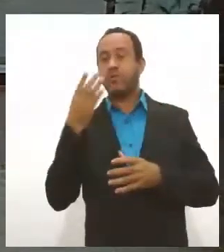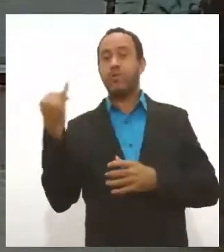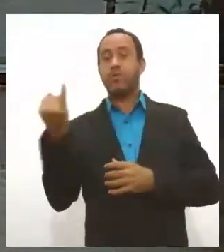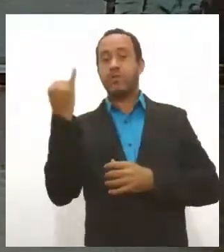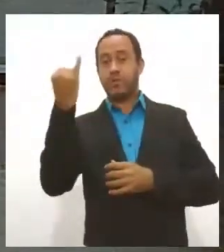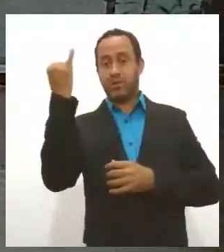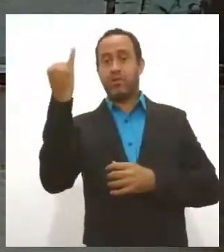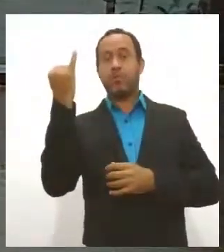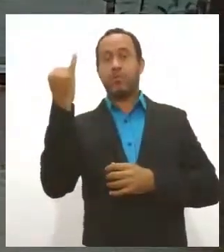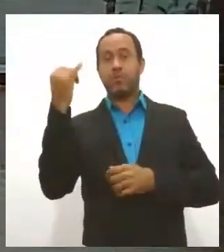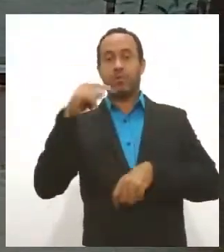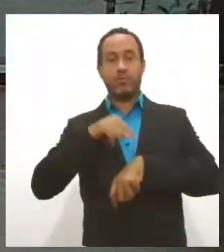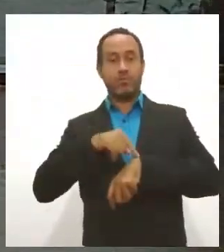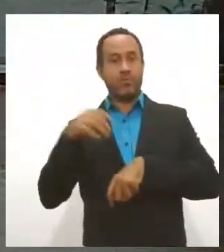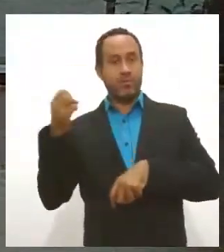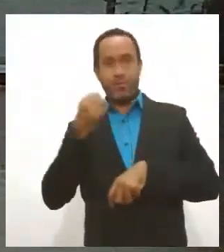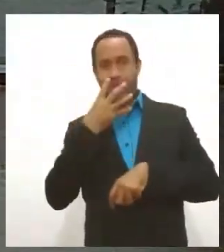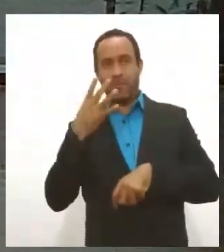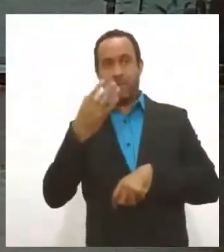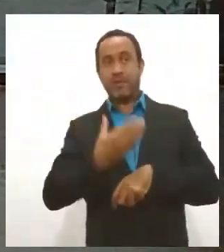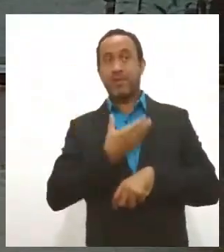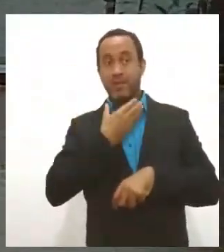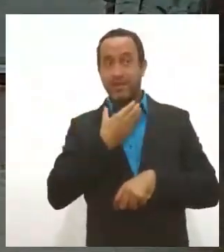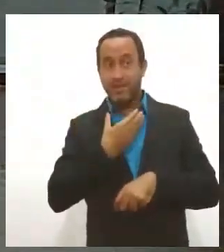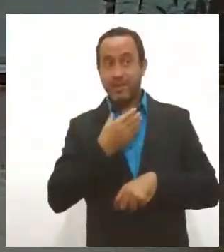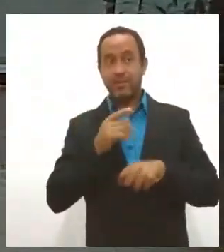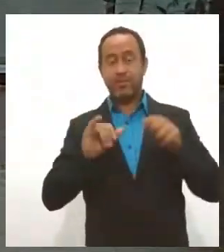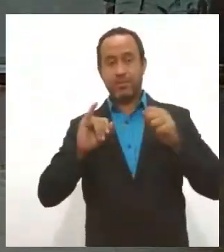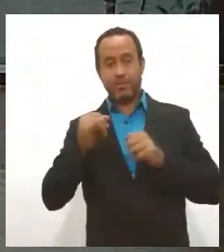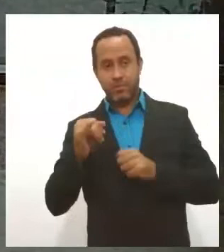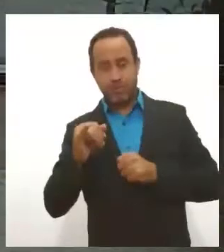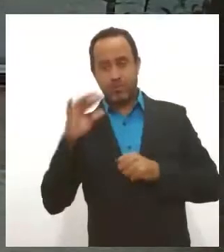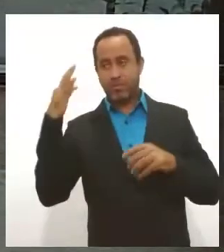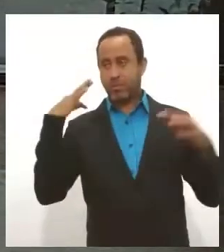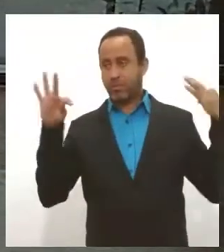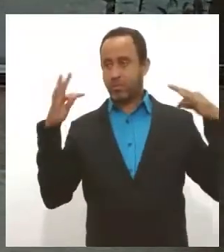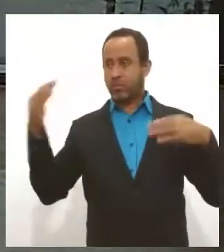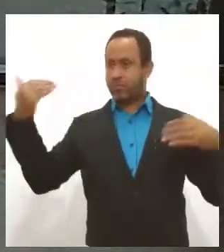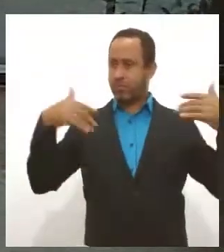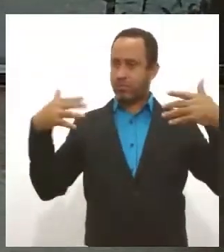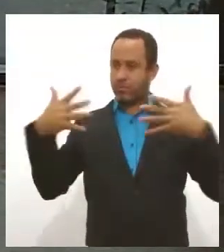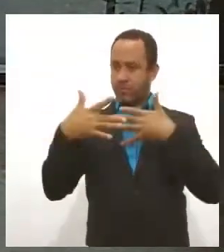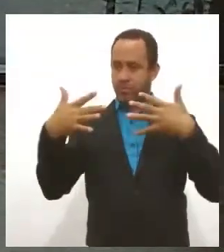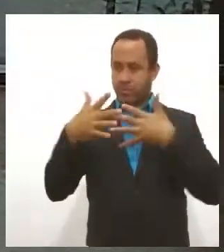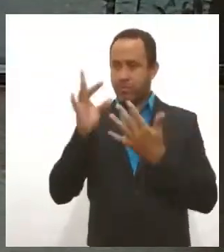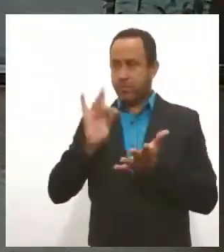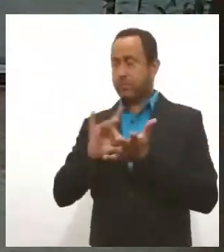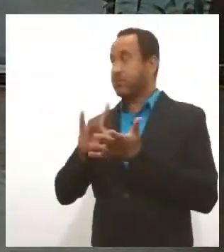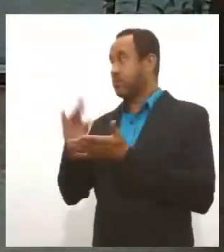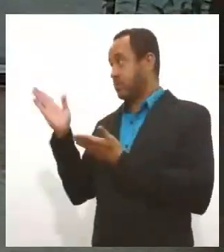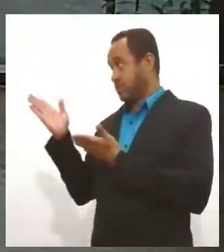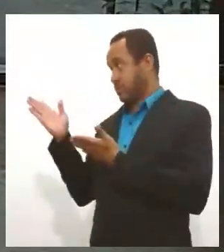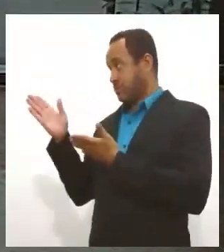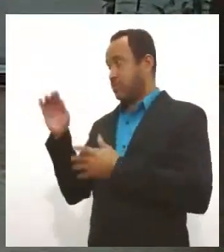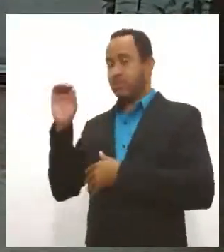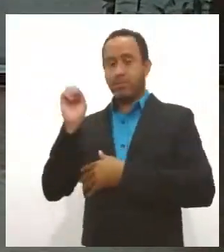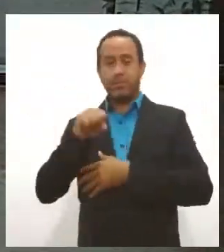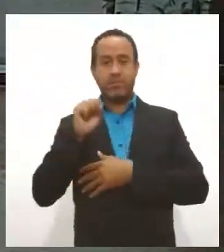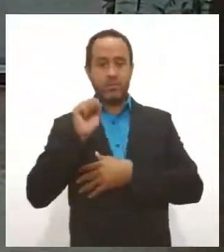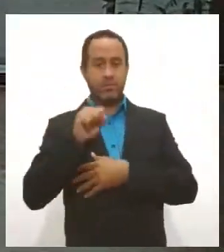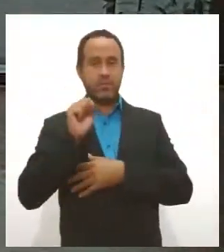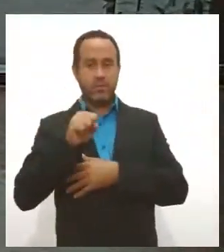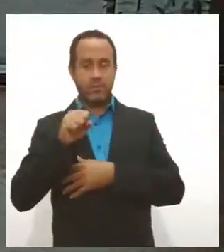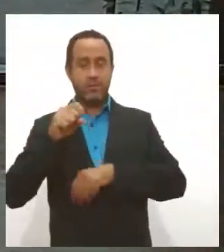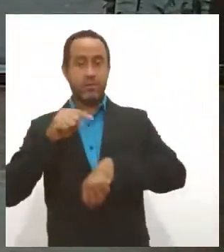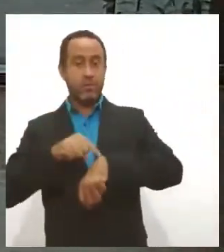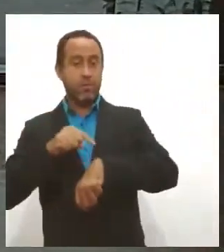importante, chega em boa hora, né? Mês de dezembro, janeiro, que os turistas vêm para a nossa cidade, né, Antônio Carlos? Isso, chegou